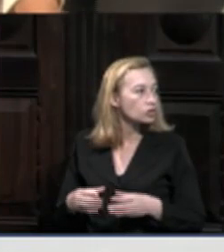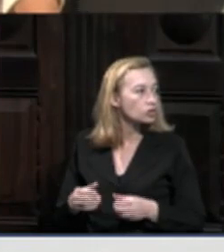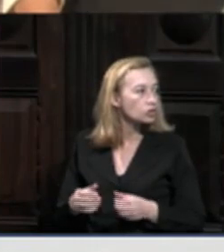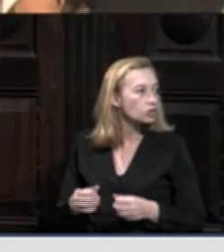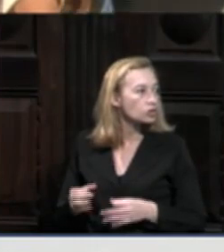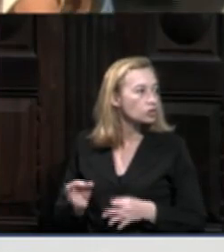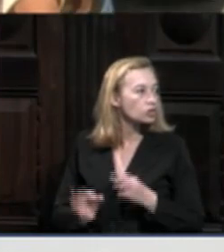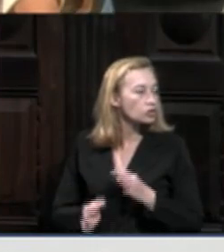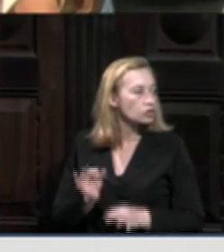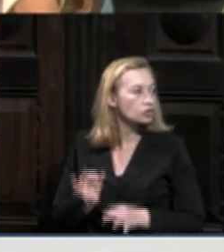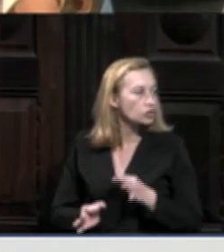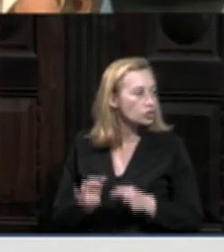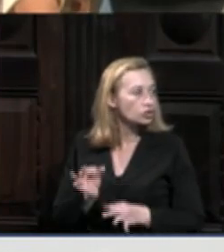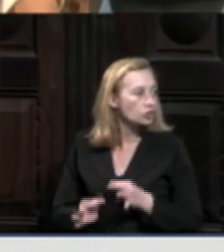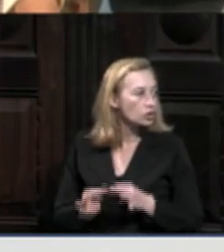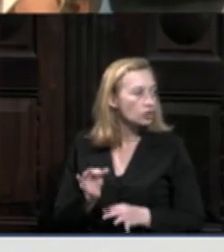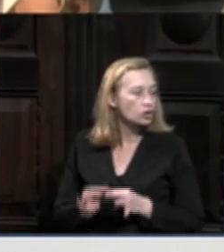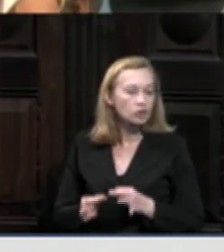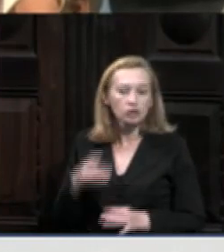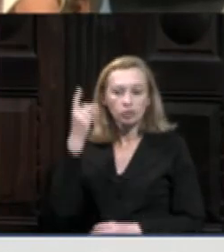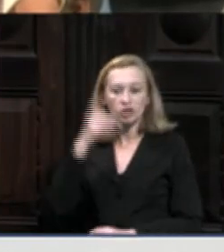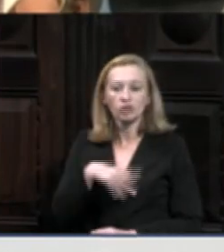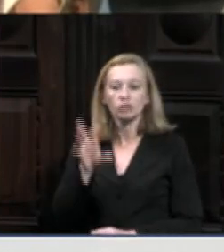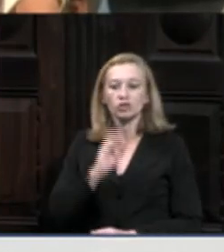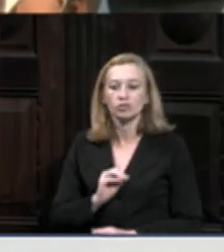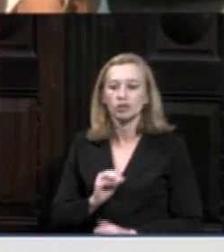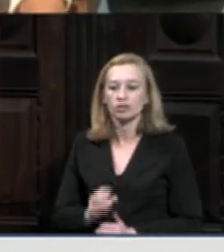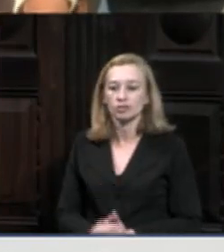parecer pela Comissão de Constituição e Justiça, deputado Luiz Paulo.